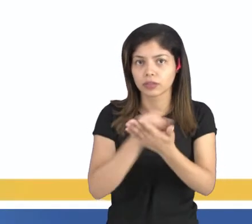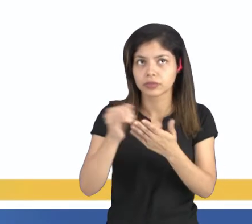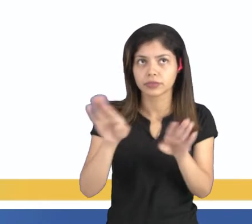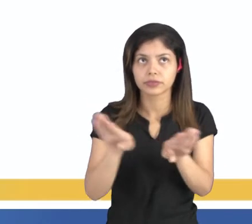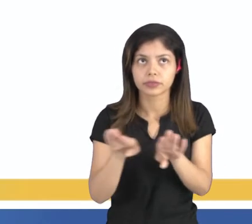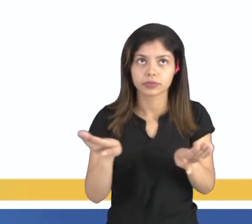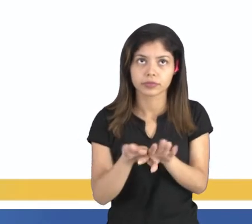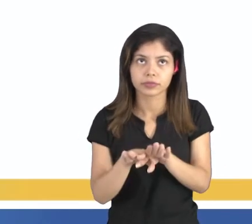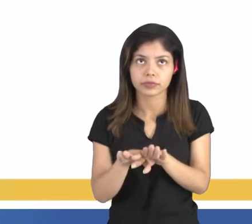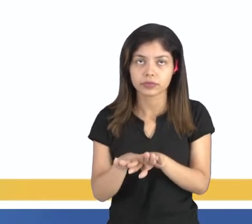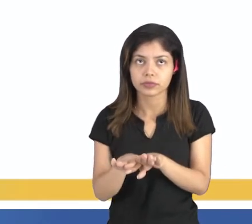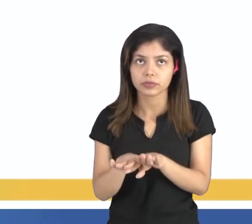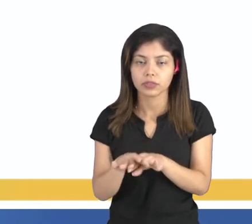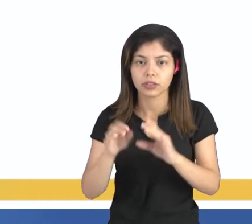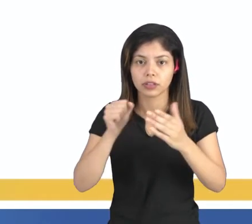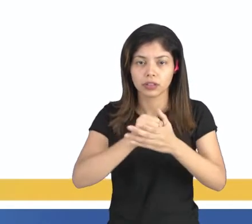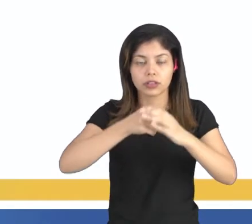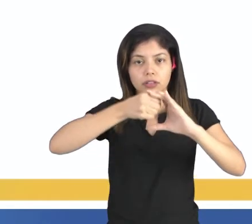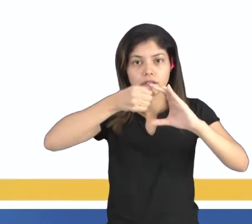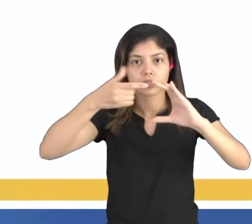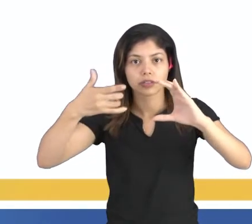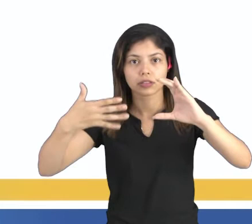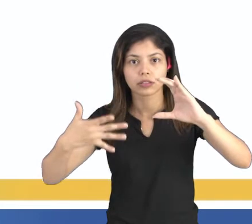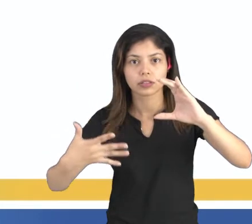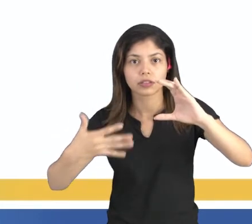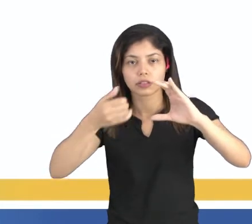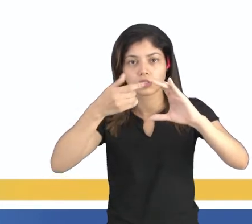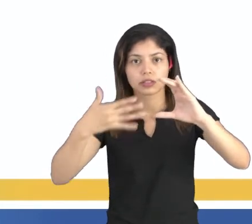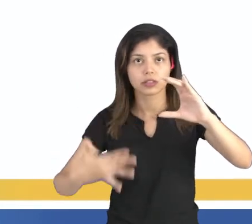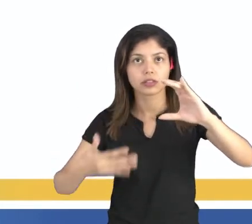espécies exóticas também compromete a vida